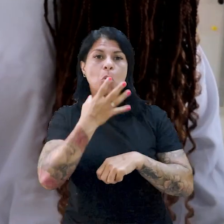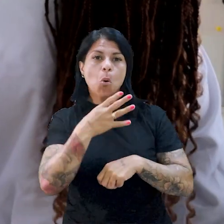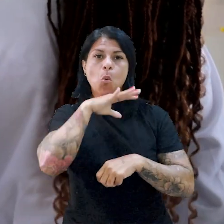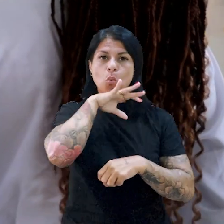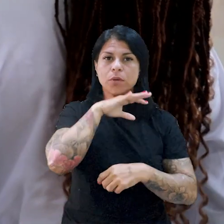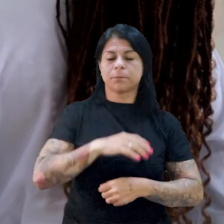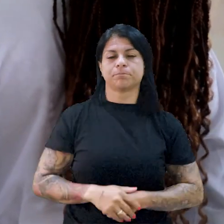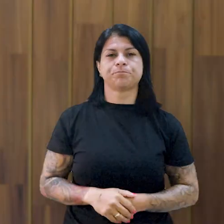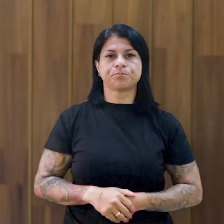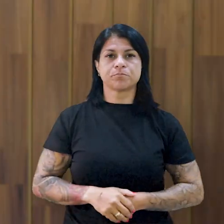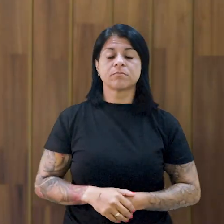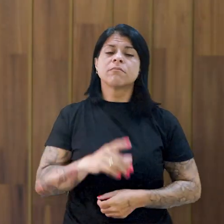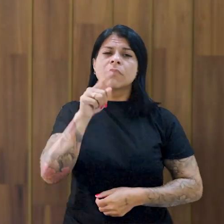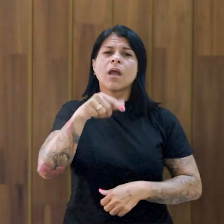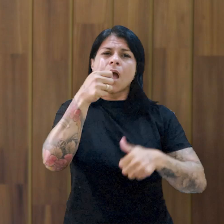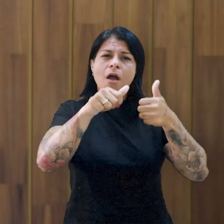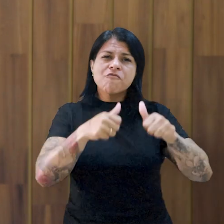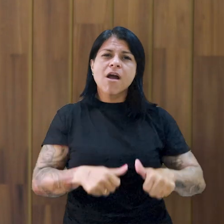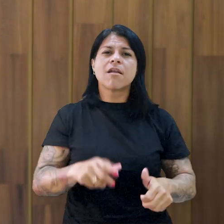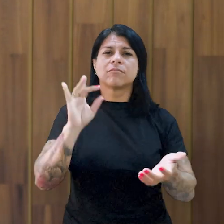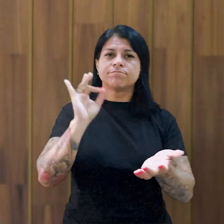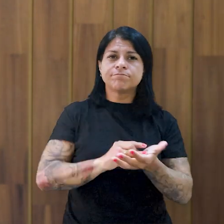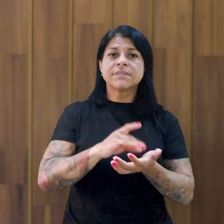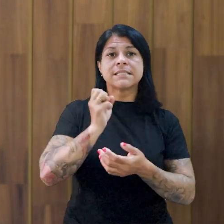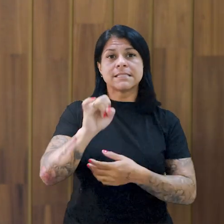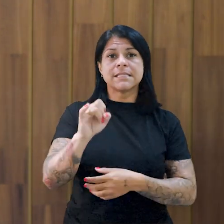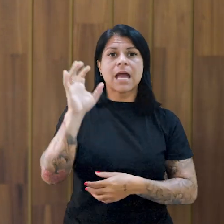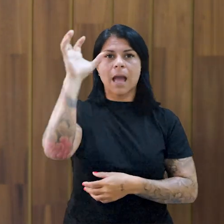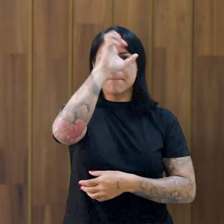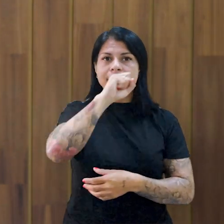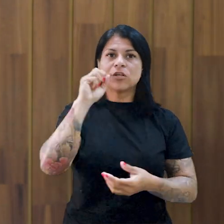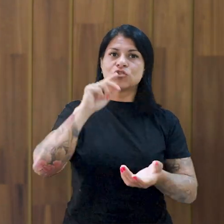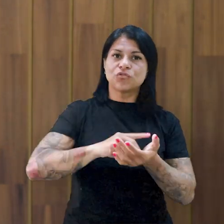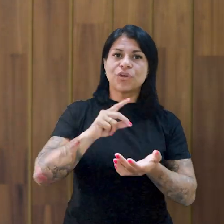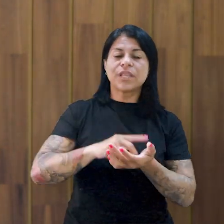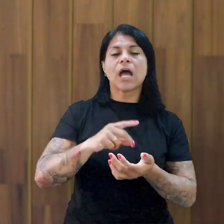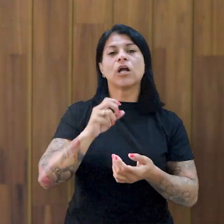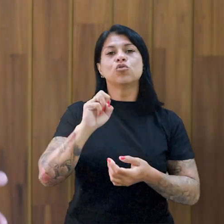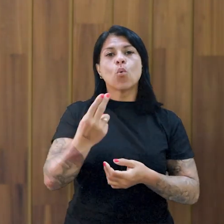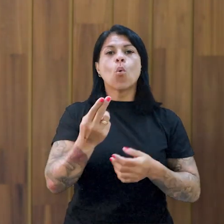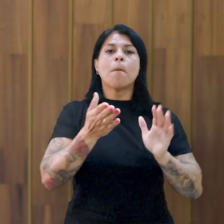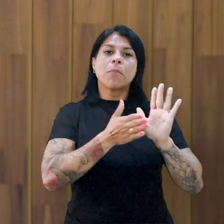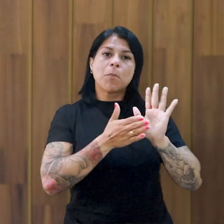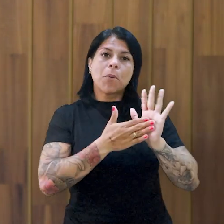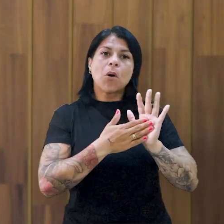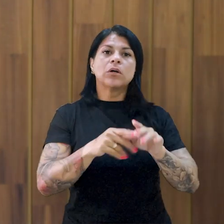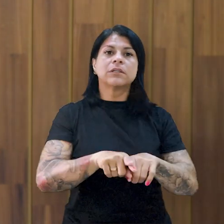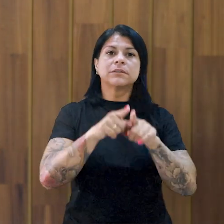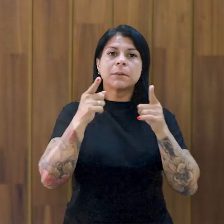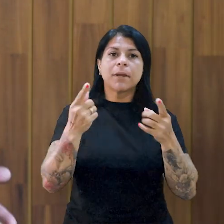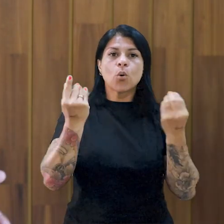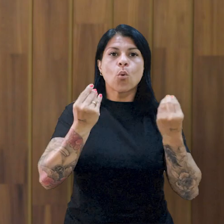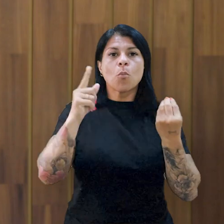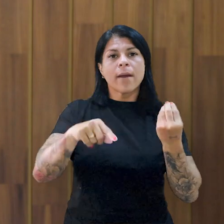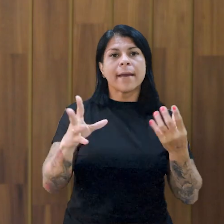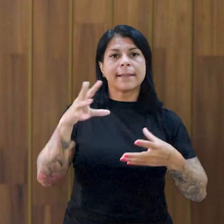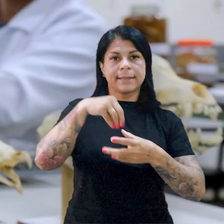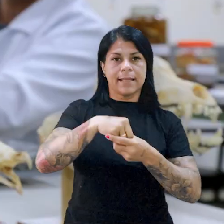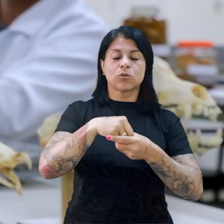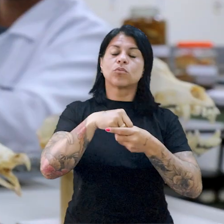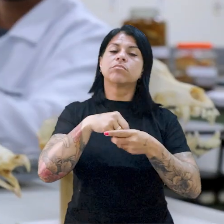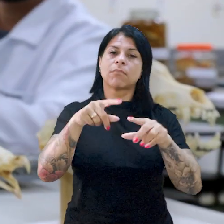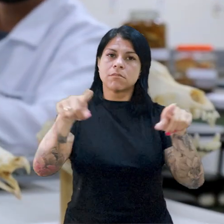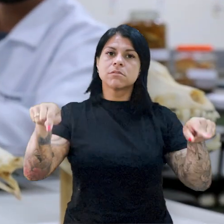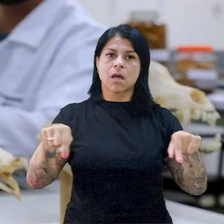melhorados. Ele faz essa verificação de fato do que está sendo aprendido com o que é proposto a se aprender em sala de